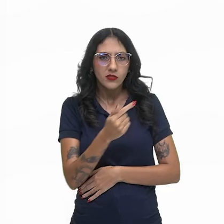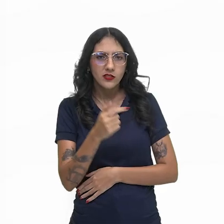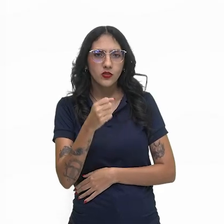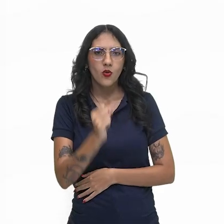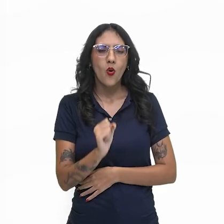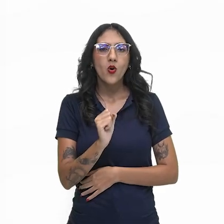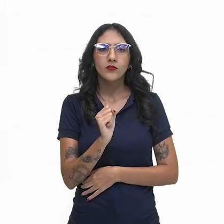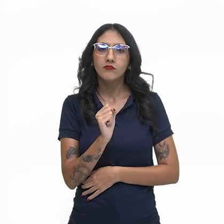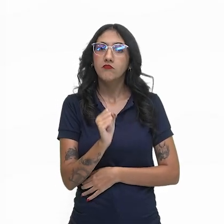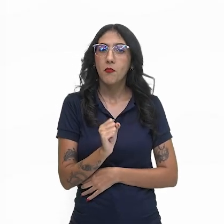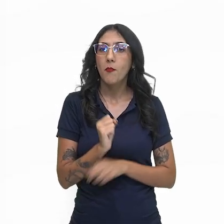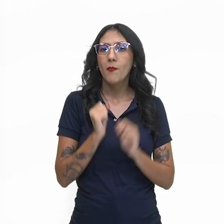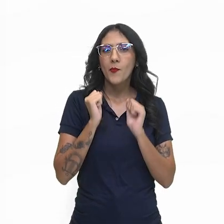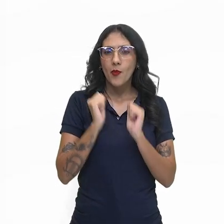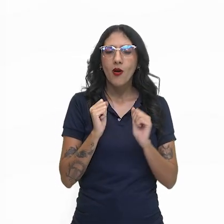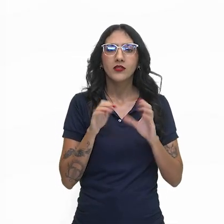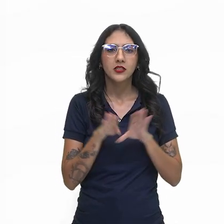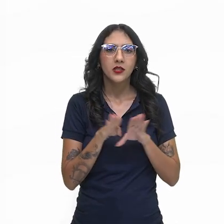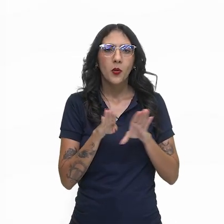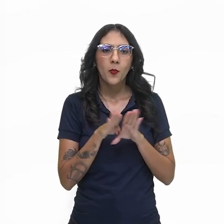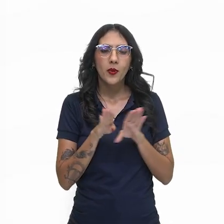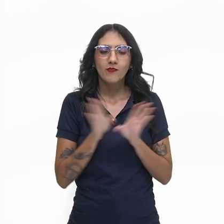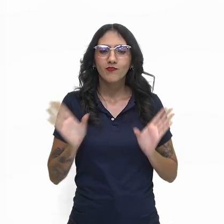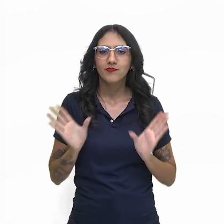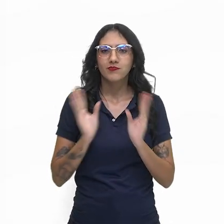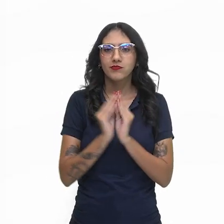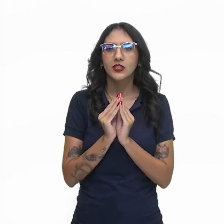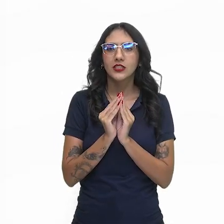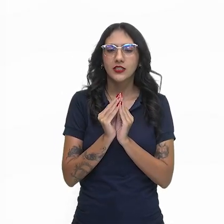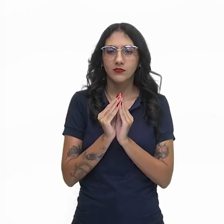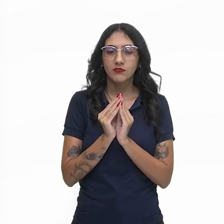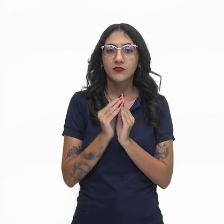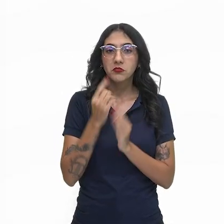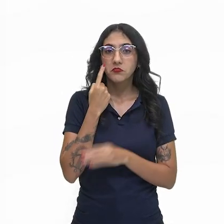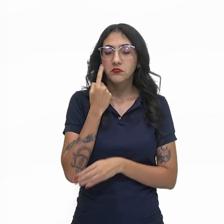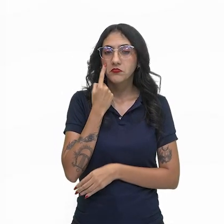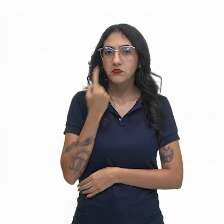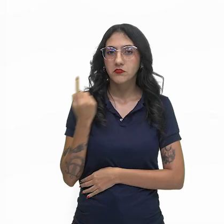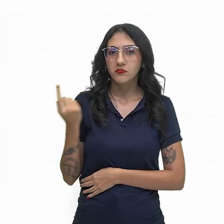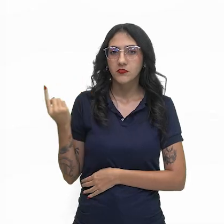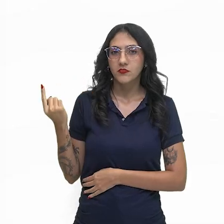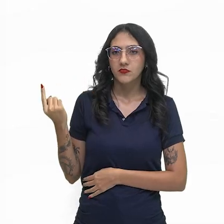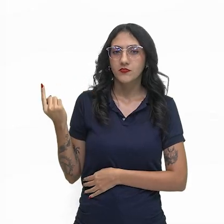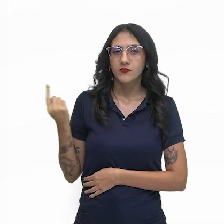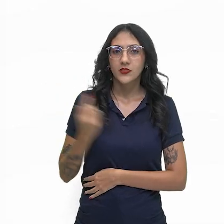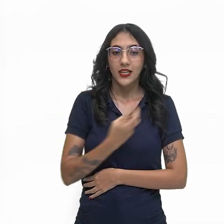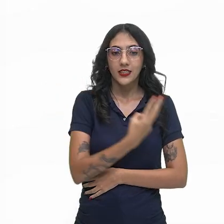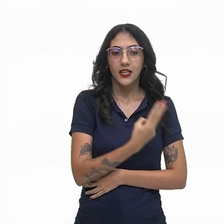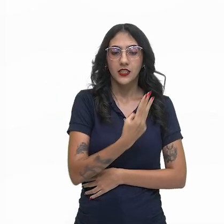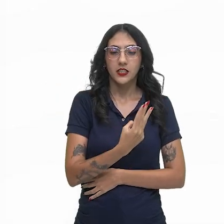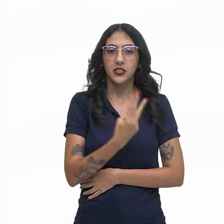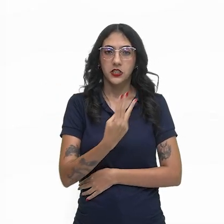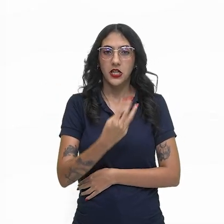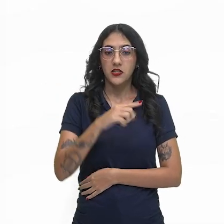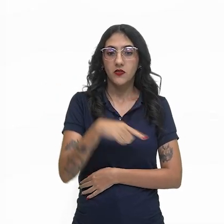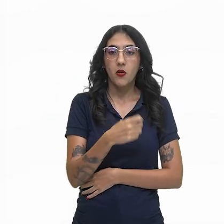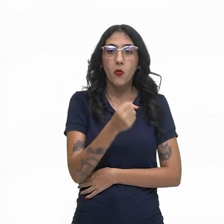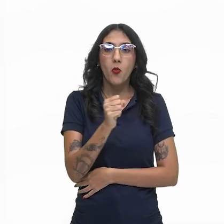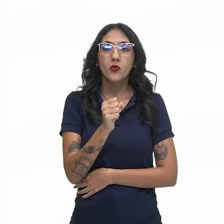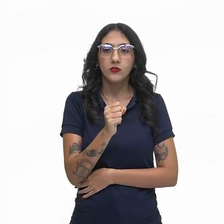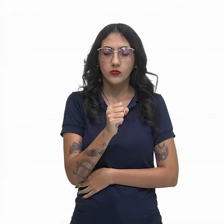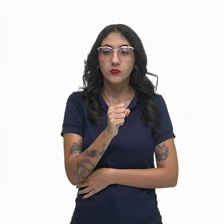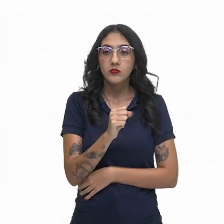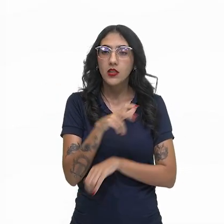333,878, eu posso também arredondar quando eu chego aqui, ó. E nós vamos ver como é que faz esse